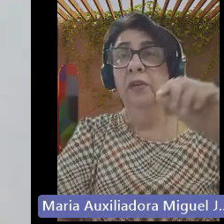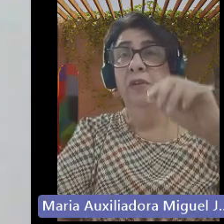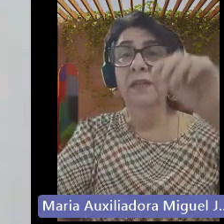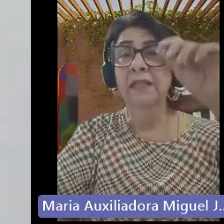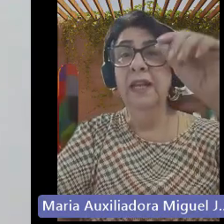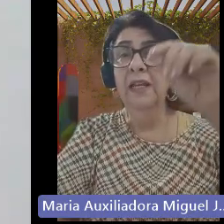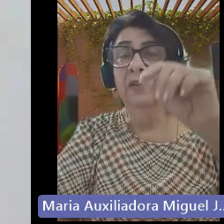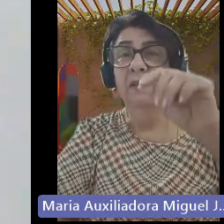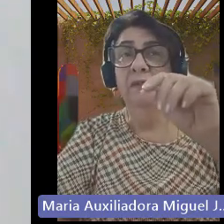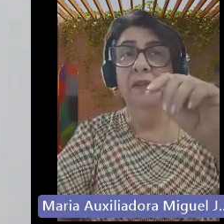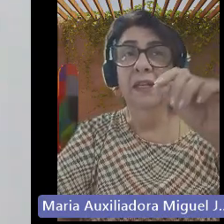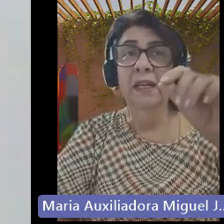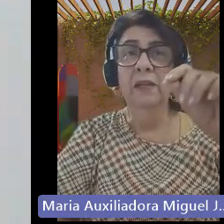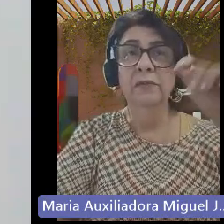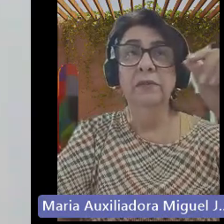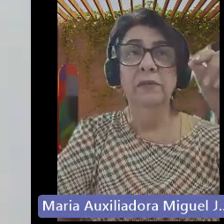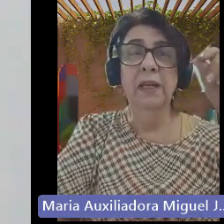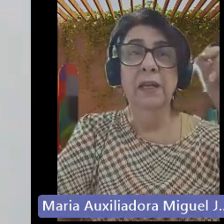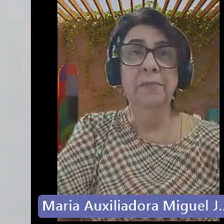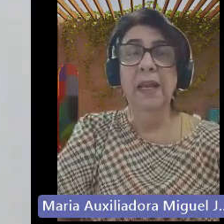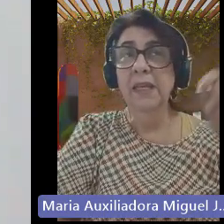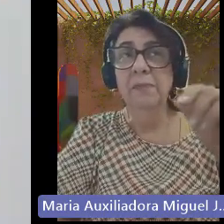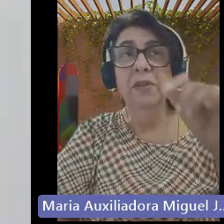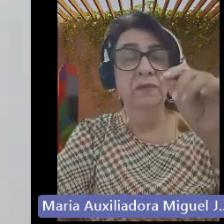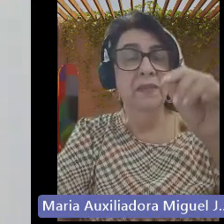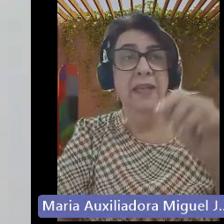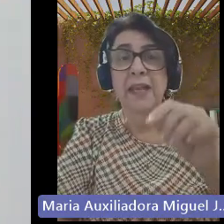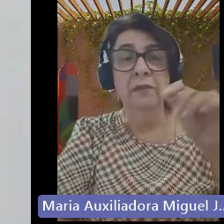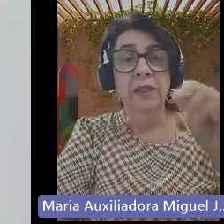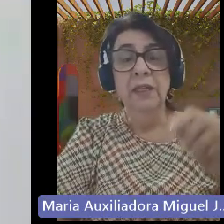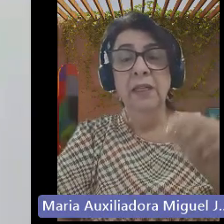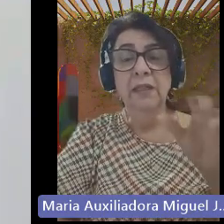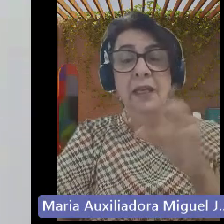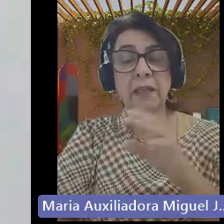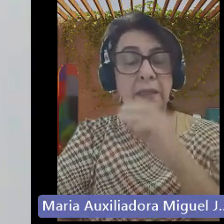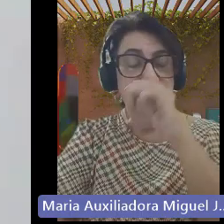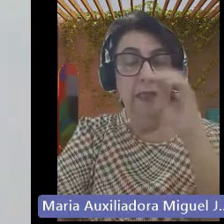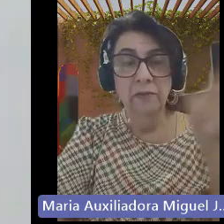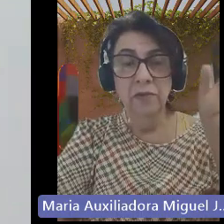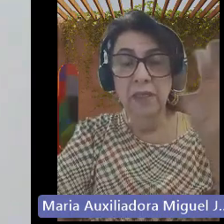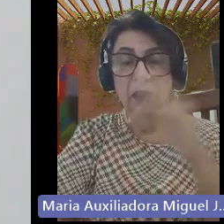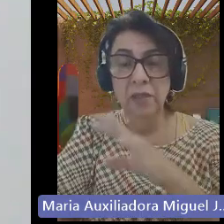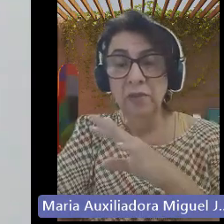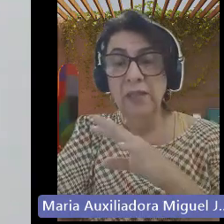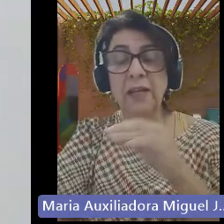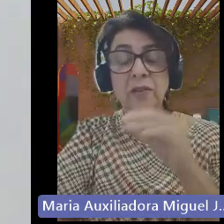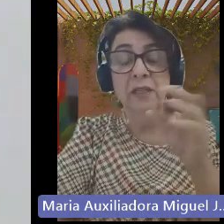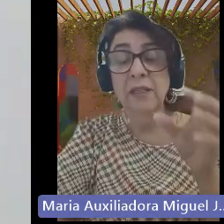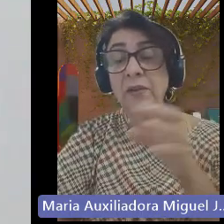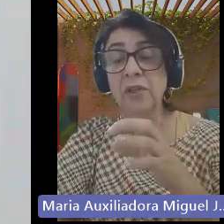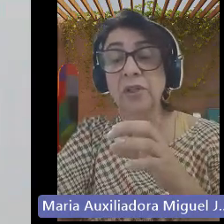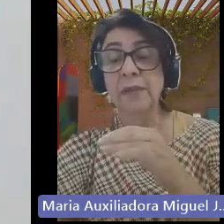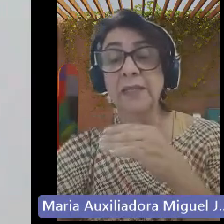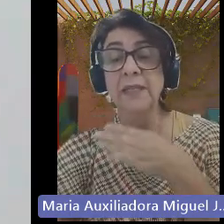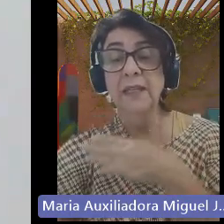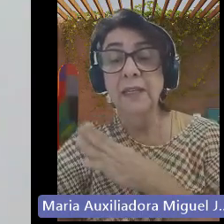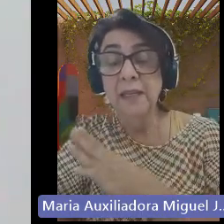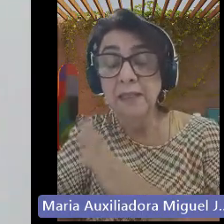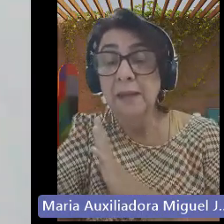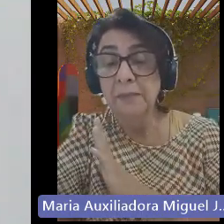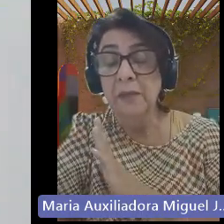Fora, Universidade Federal da Paraíba, já fizeram, e tem os seguintes resultados, que tal a gente